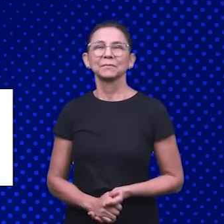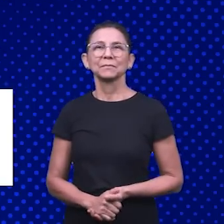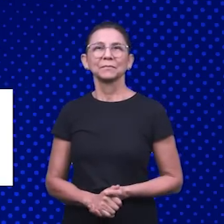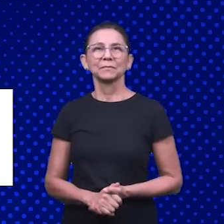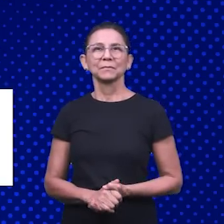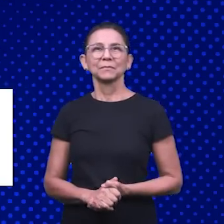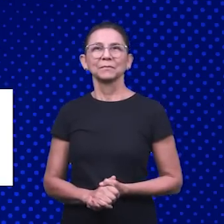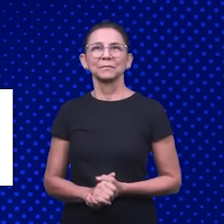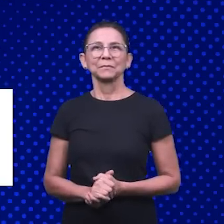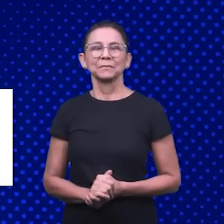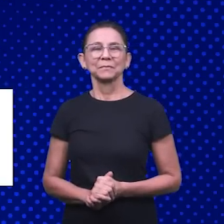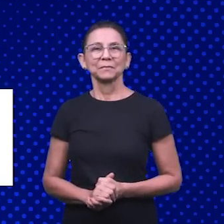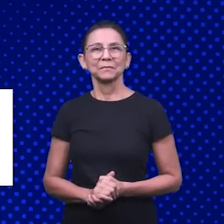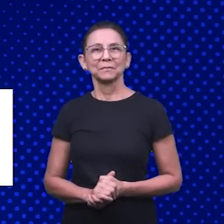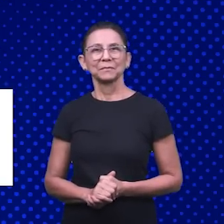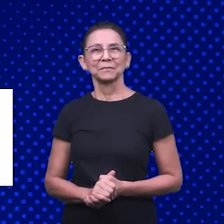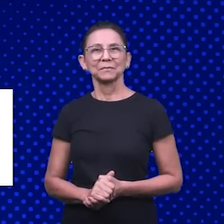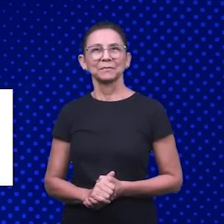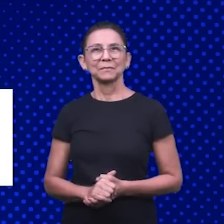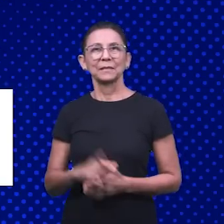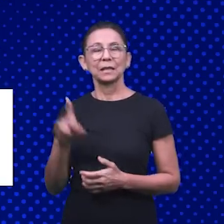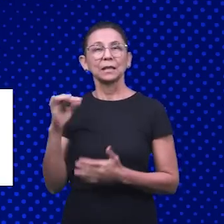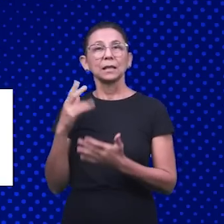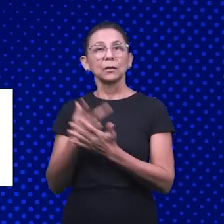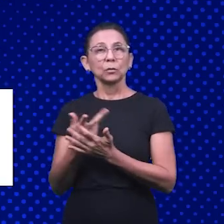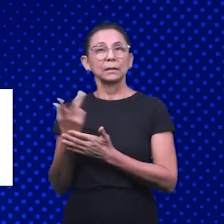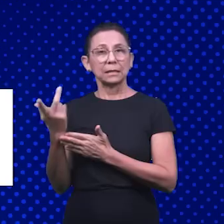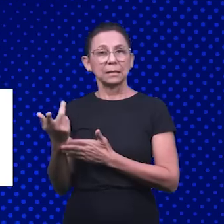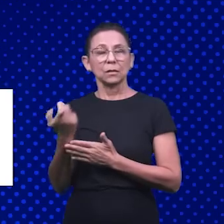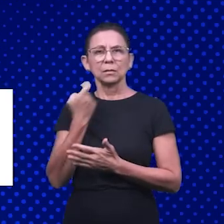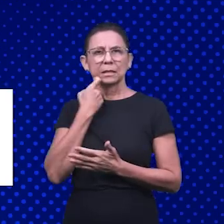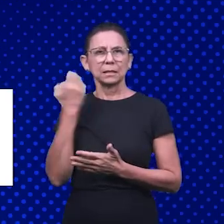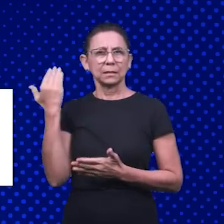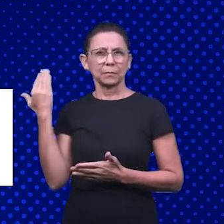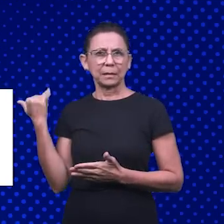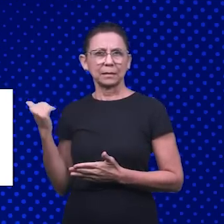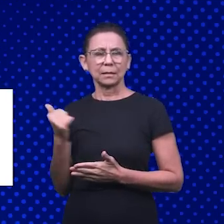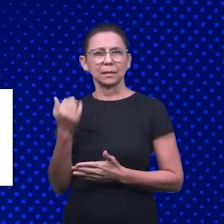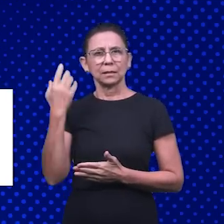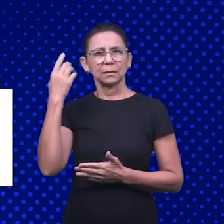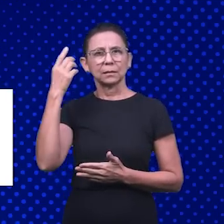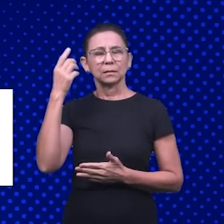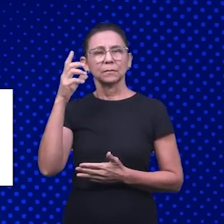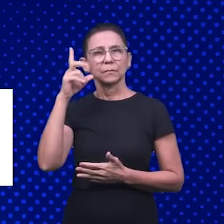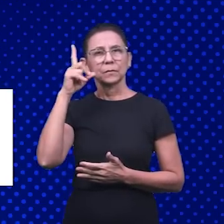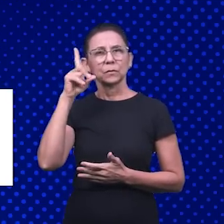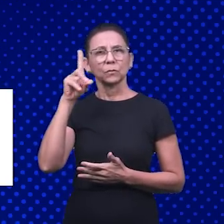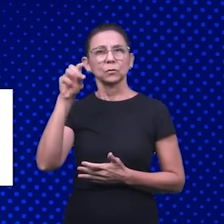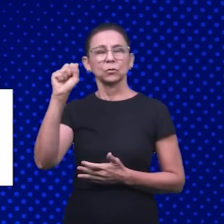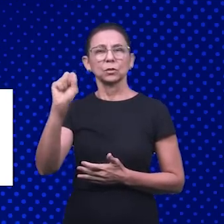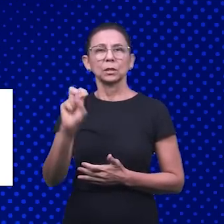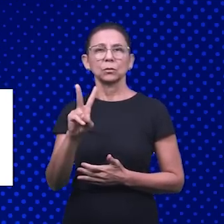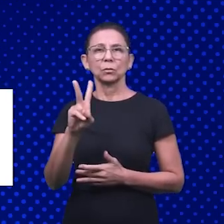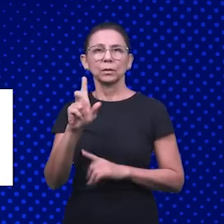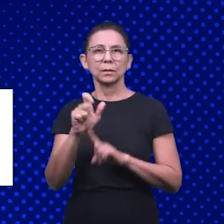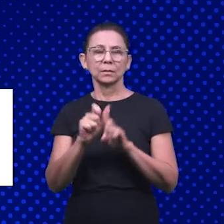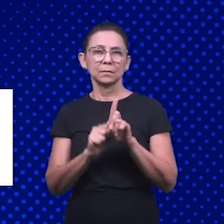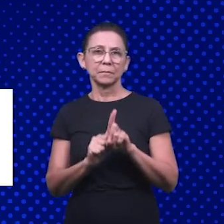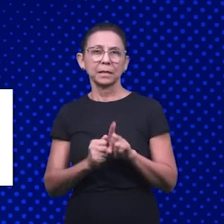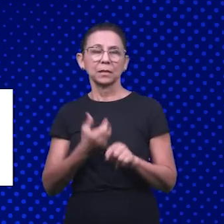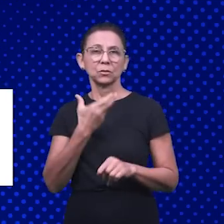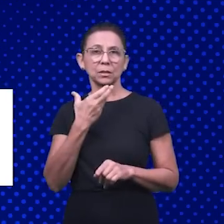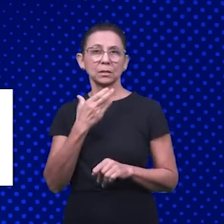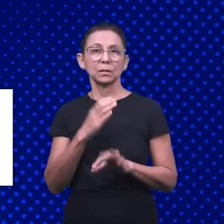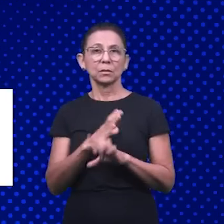boletim. E ainda em Chapecó, na ICM-FAP1, aconteceu nesta última sexta-feira, dia 2 de dezembro, um culto com ceia